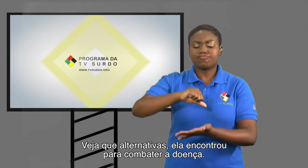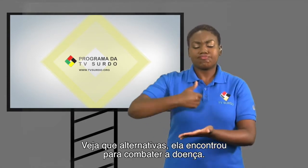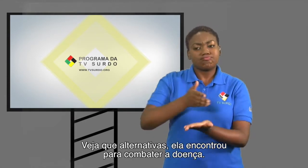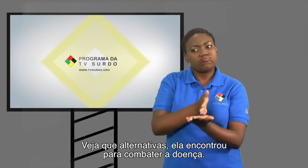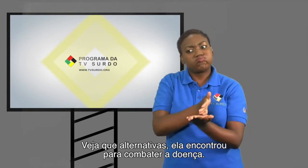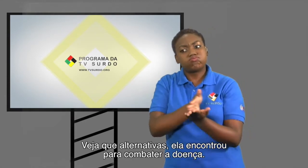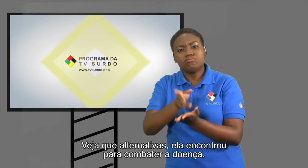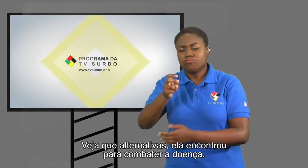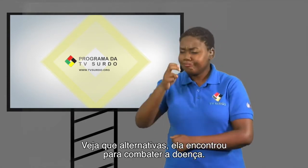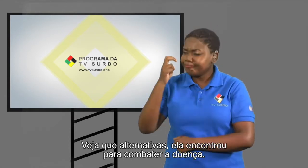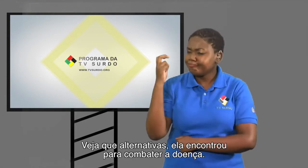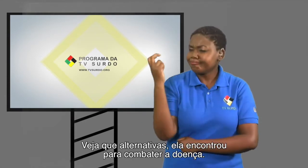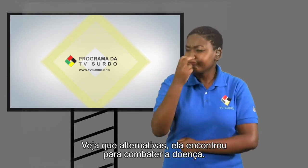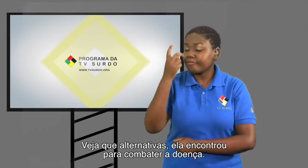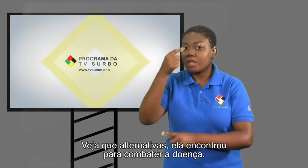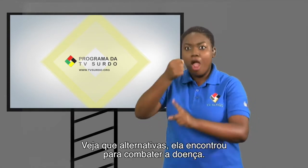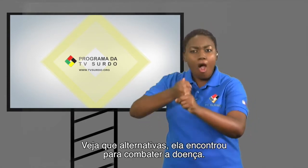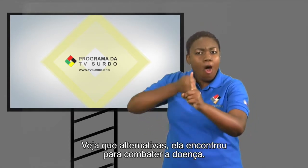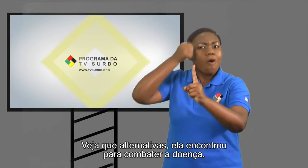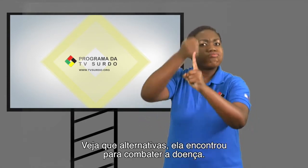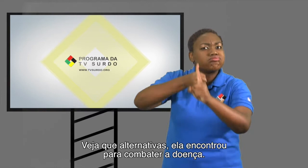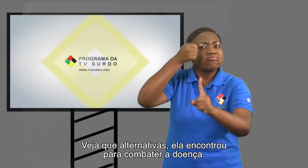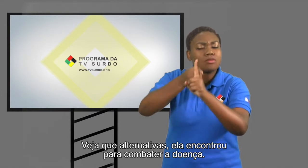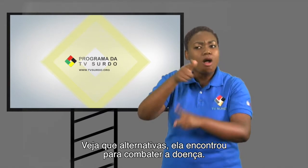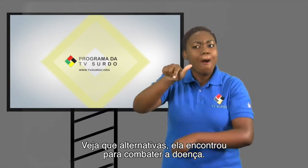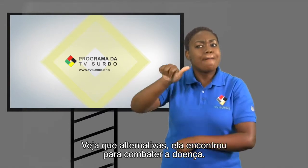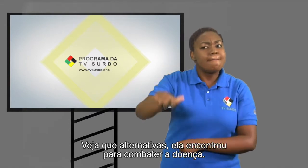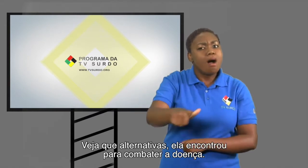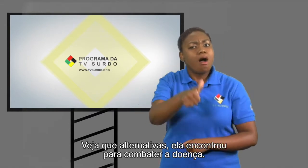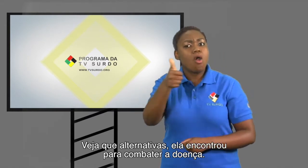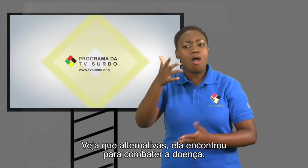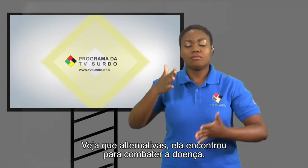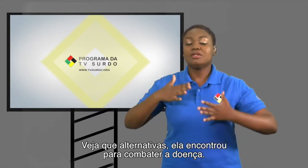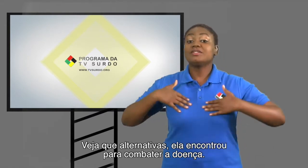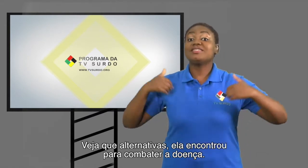Veja que alternativas ela encontrou para combater a doença.